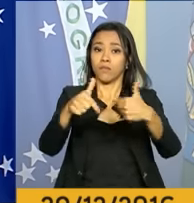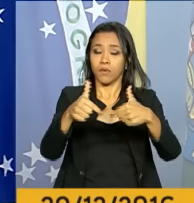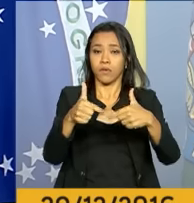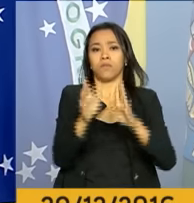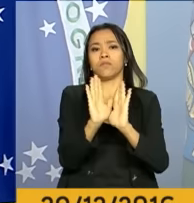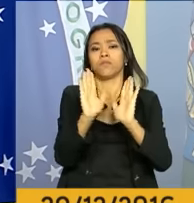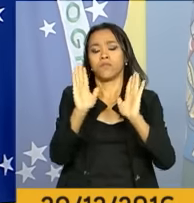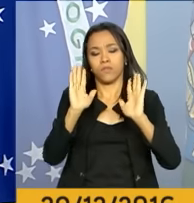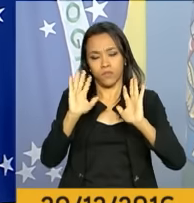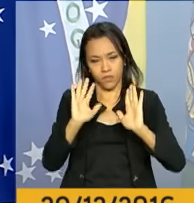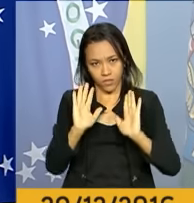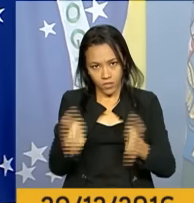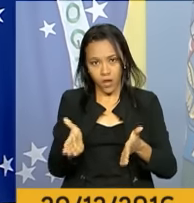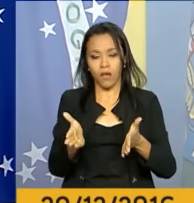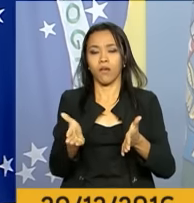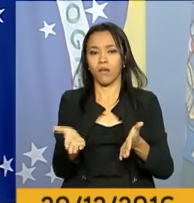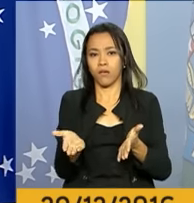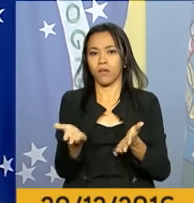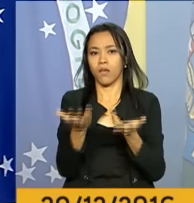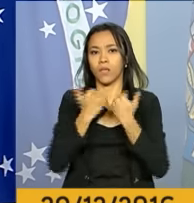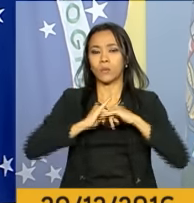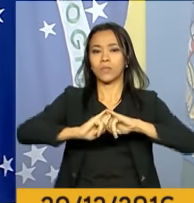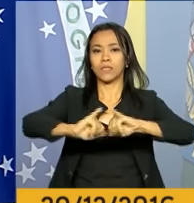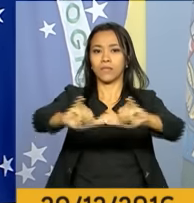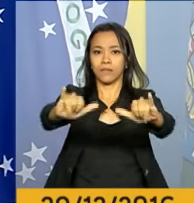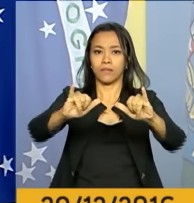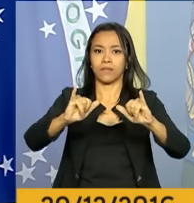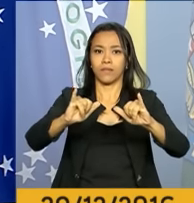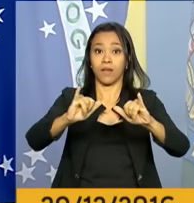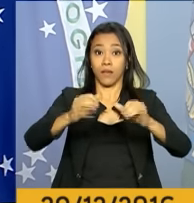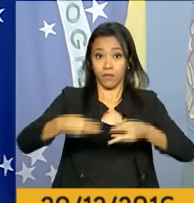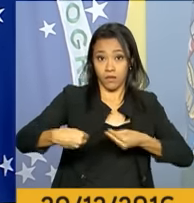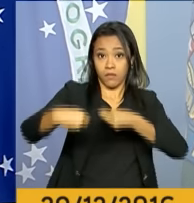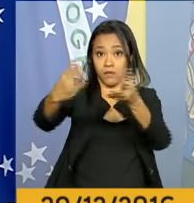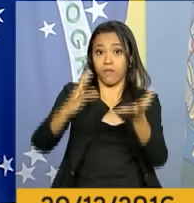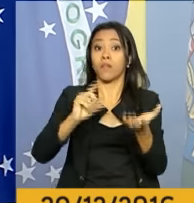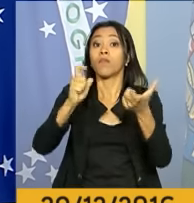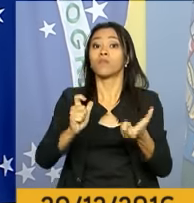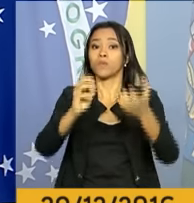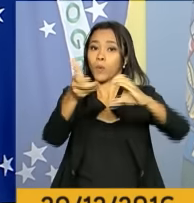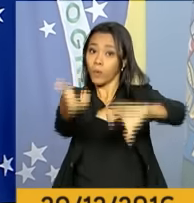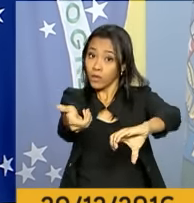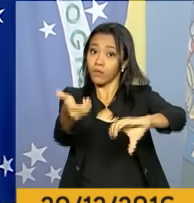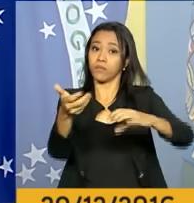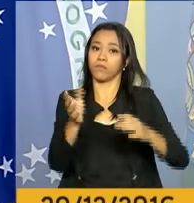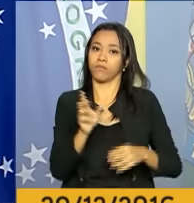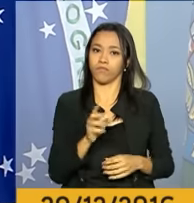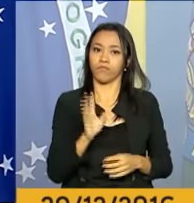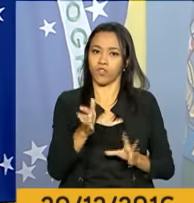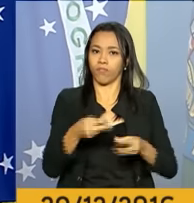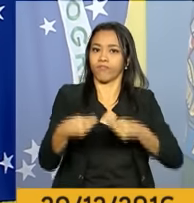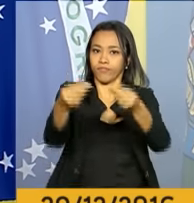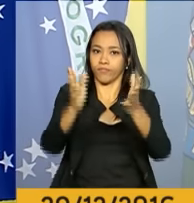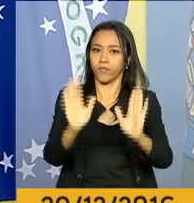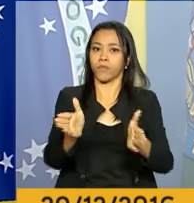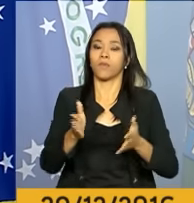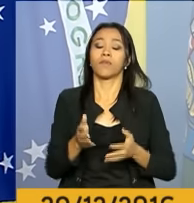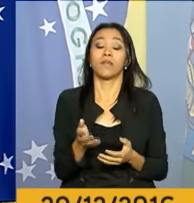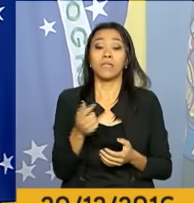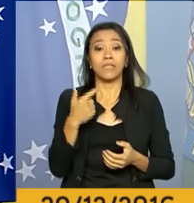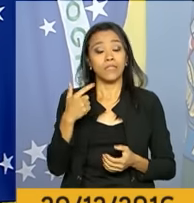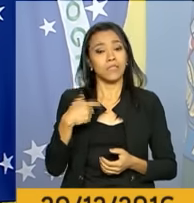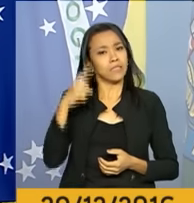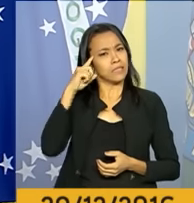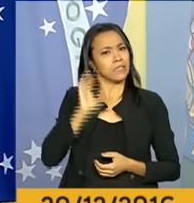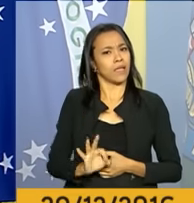já está anunciada e remetida ao congresso nacional sendo certo que tendo em vista